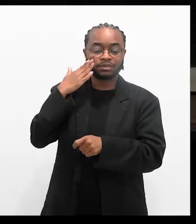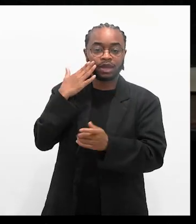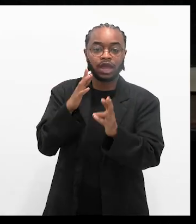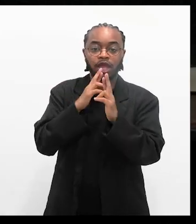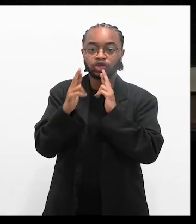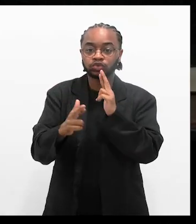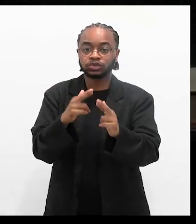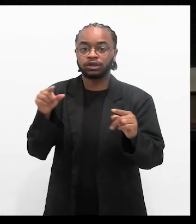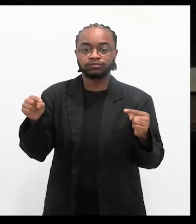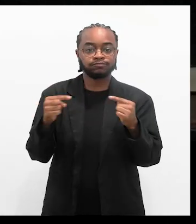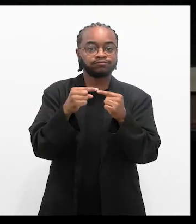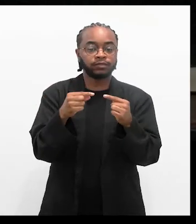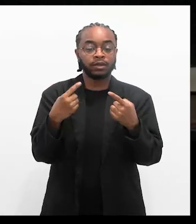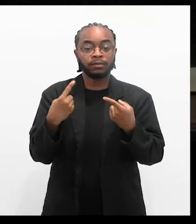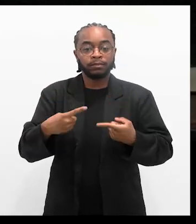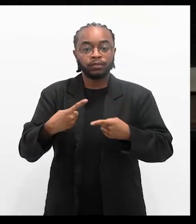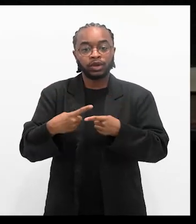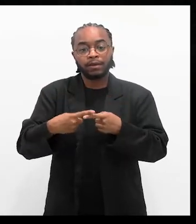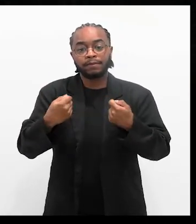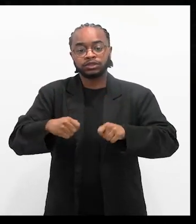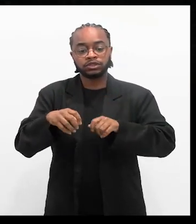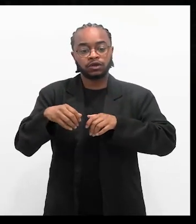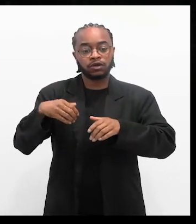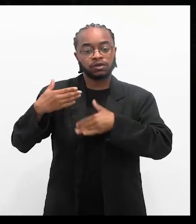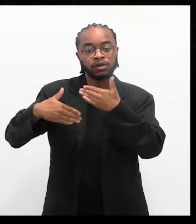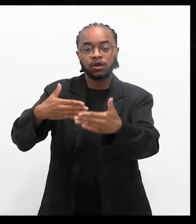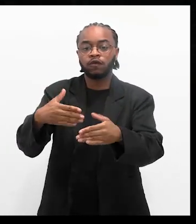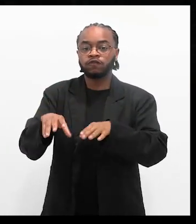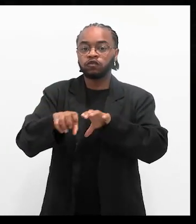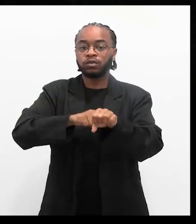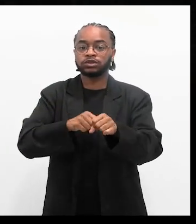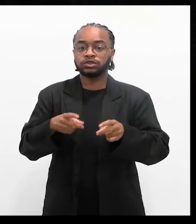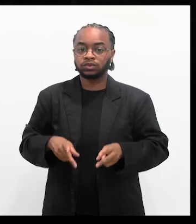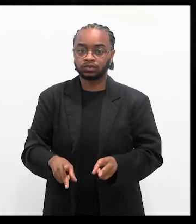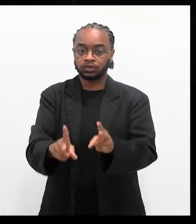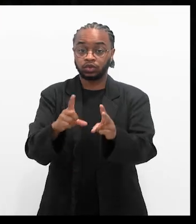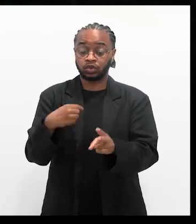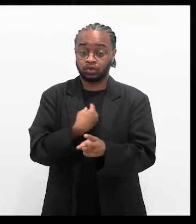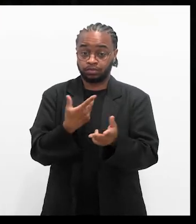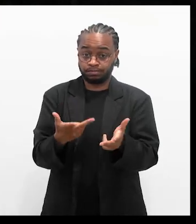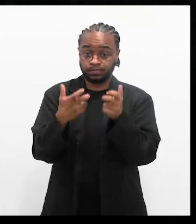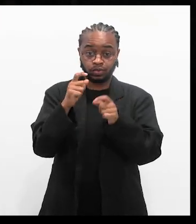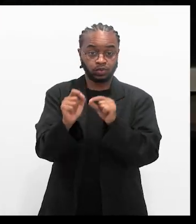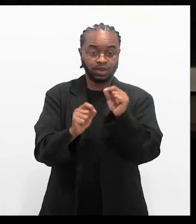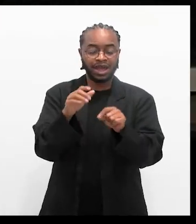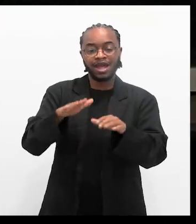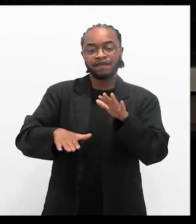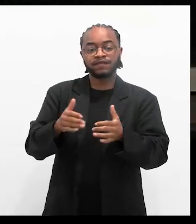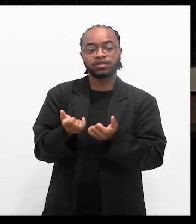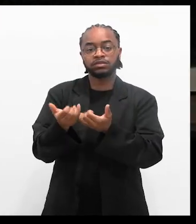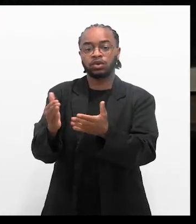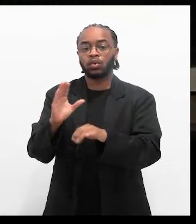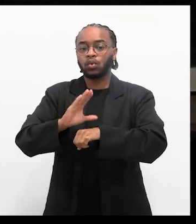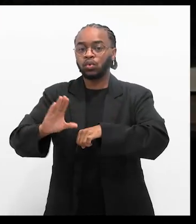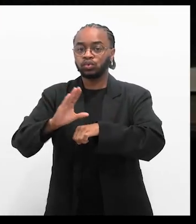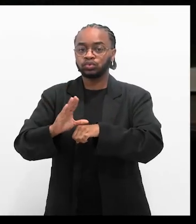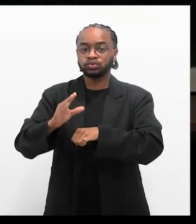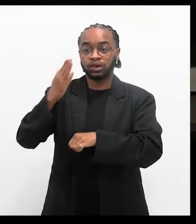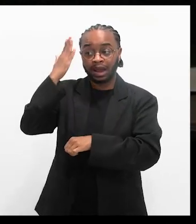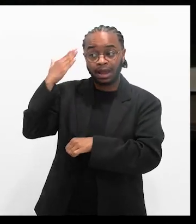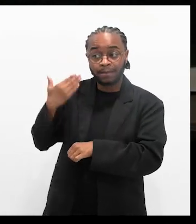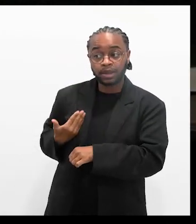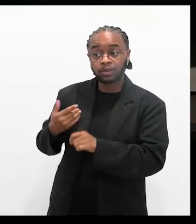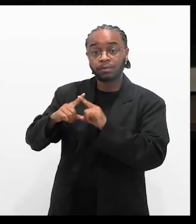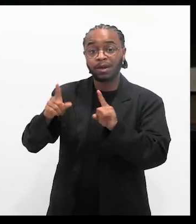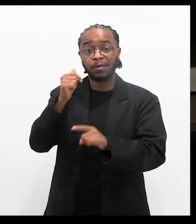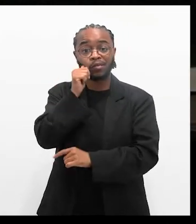Então, você tem que fazer uma formação continuada. A gente percebe na experiência o seguinte, muitas vezes você vai lá e dá curso de cabeleireiro.